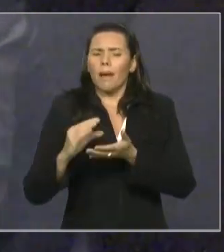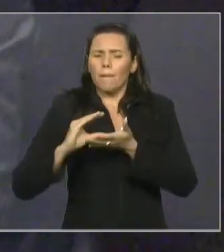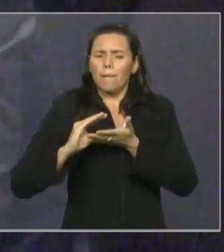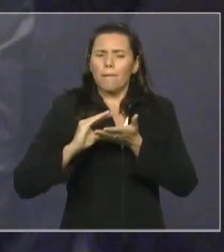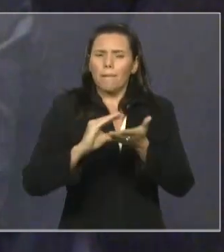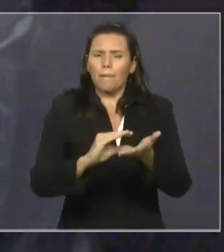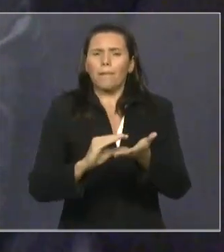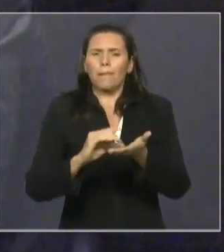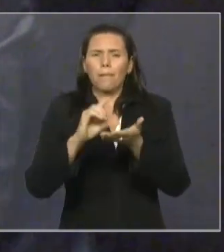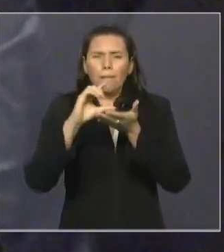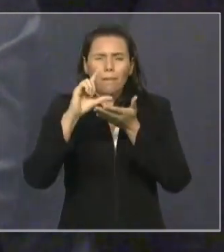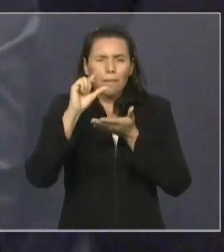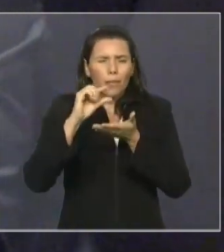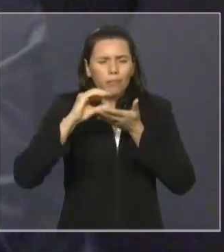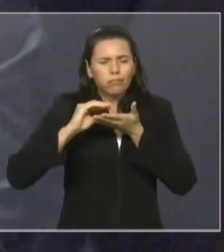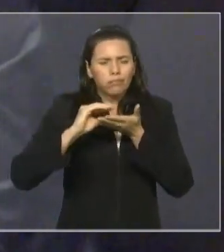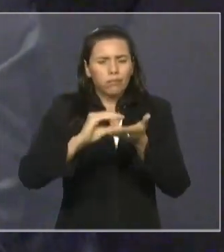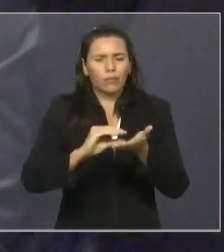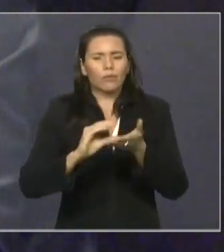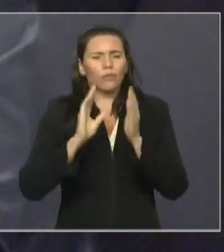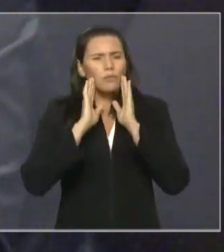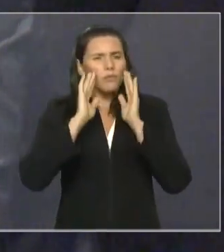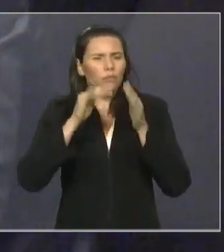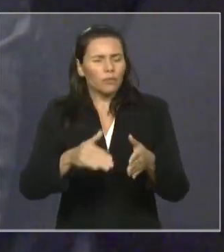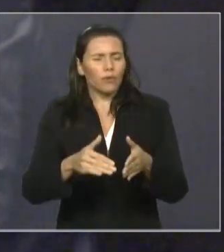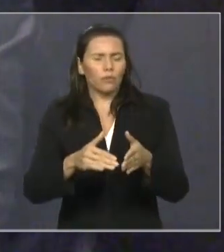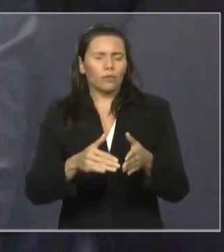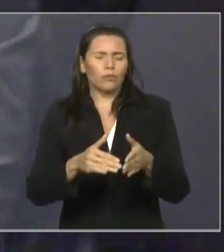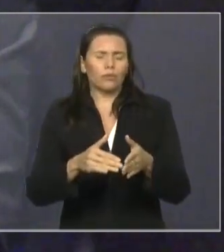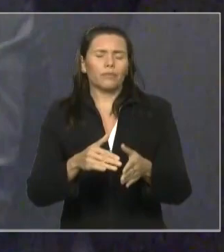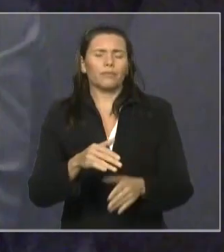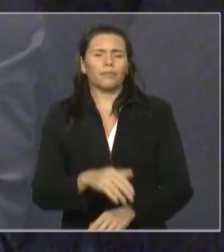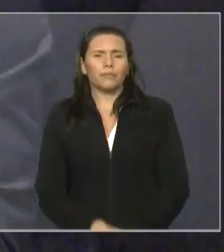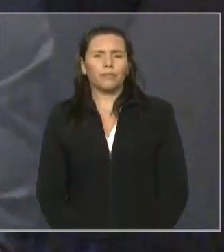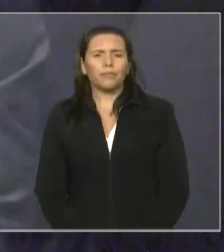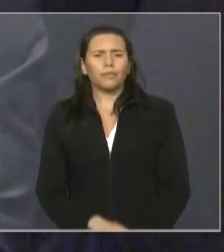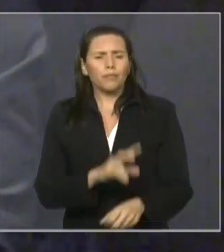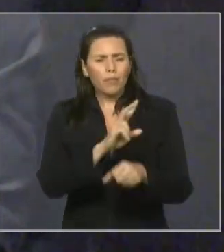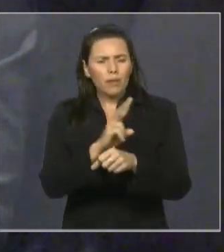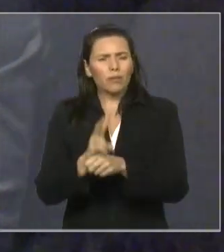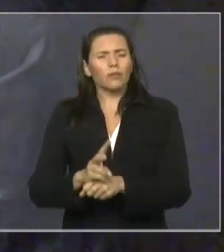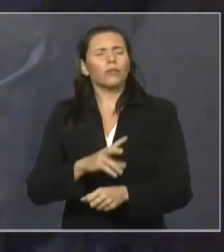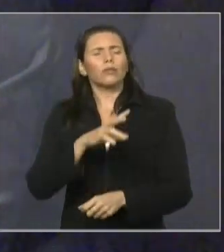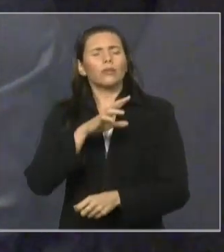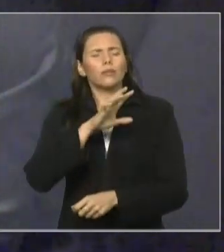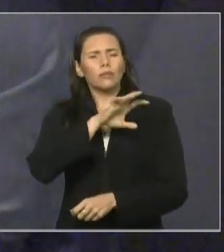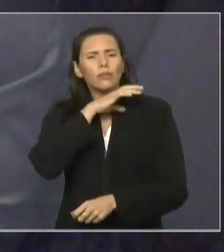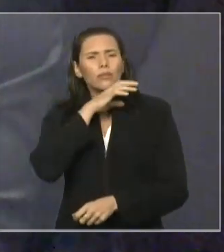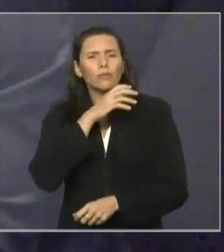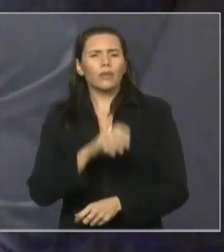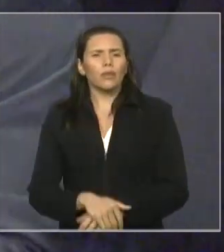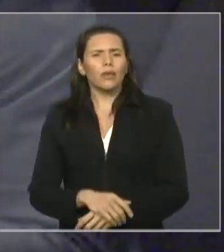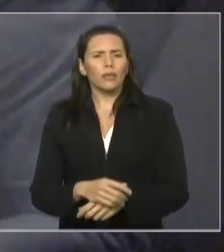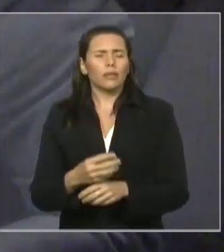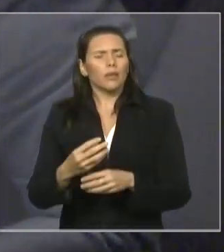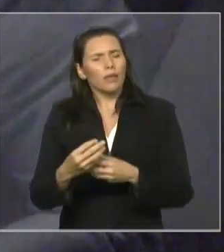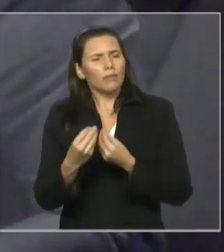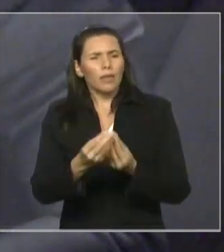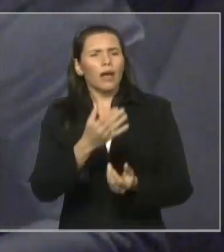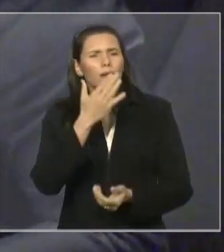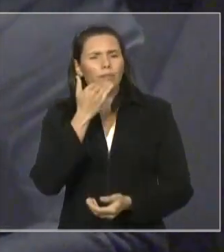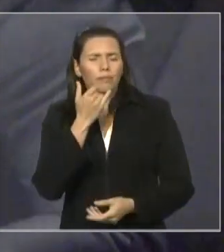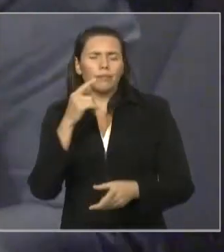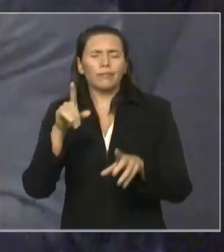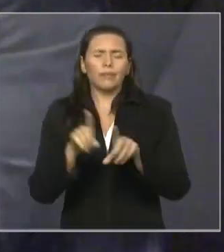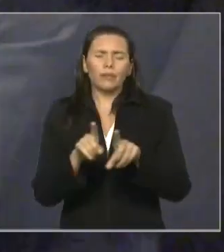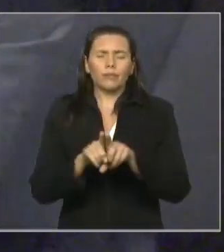atendimento móvel de urgência veterinária, para que nós possamos cuidar dos nossos animais e garantir esse direito que está previsto pela Constituição. Muito obrigado